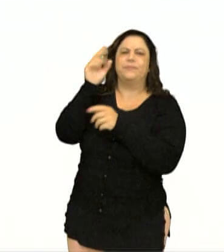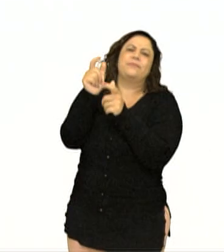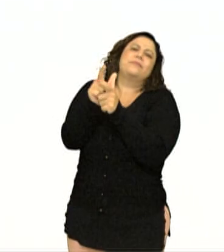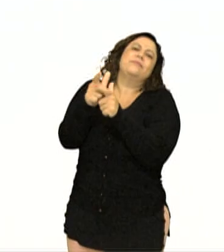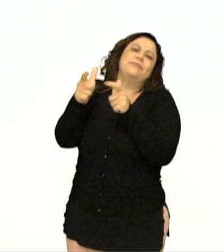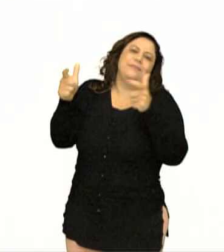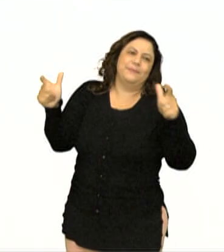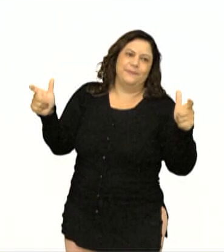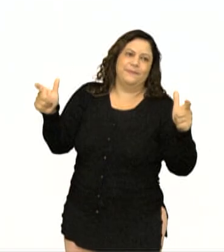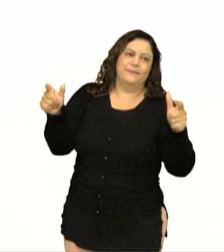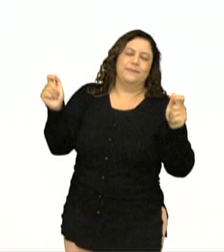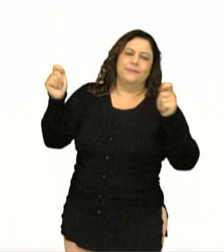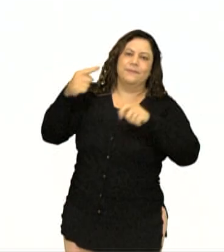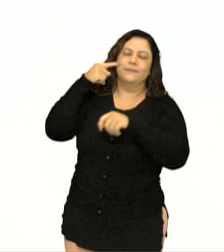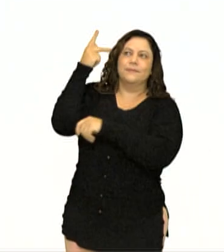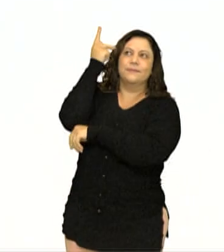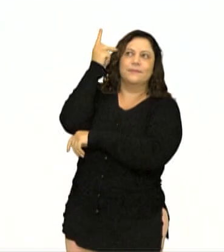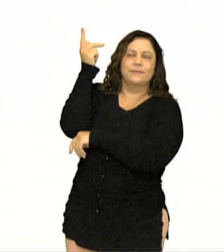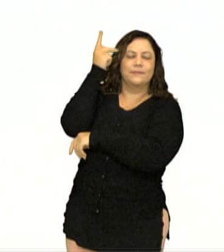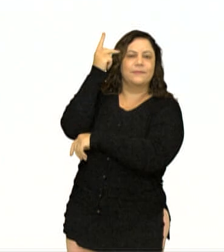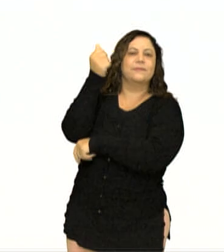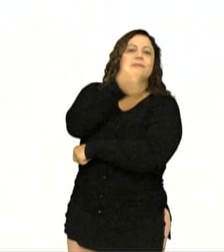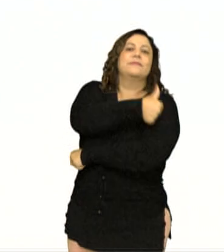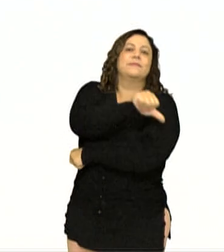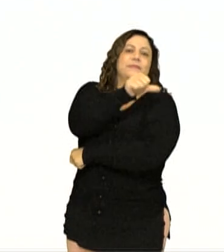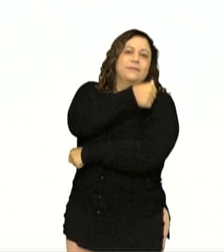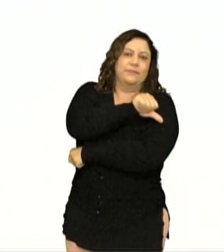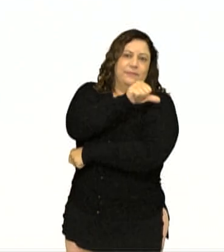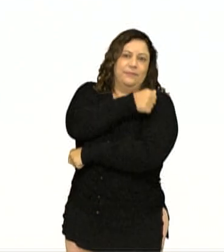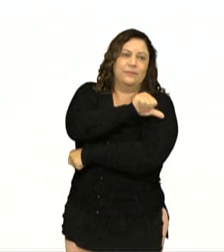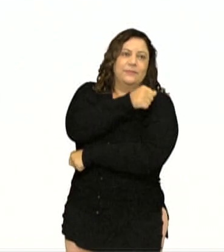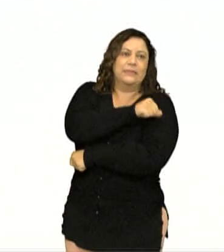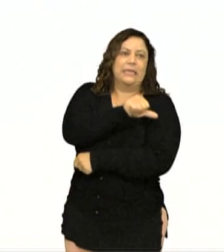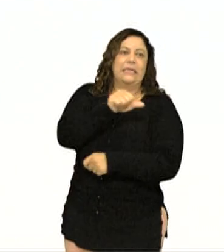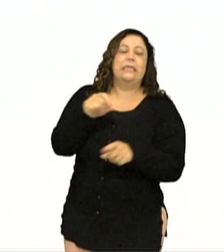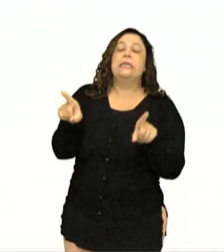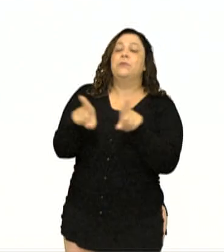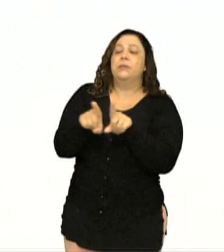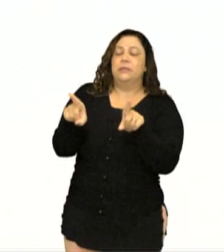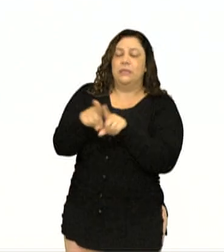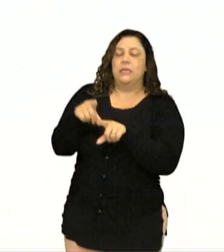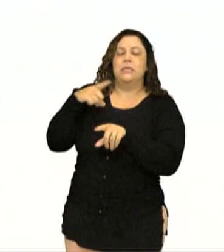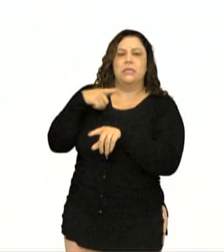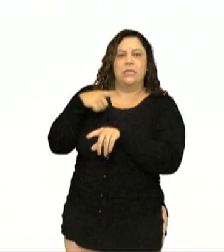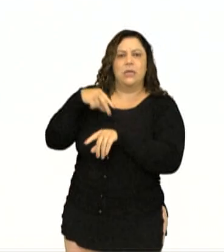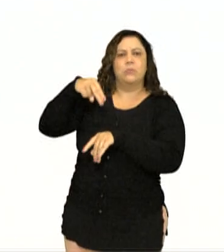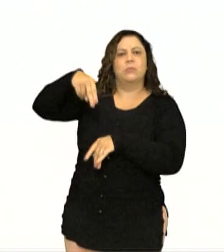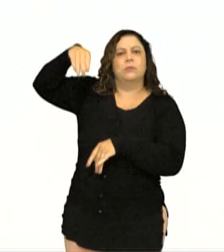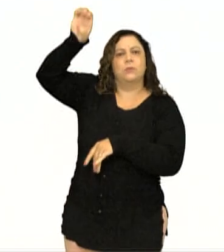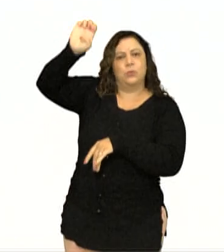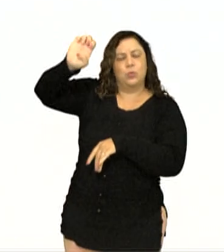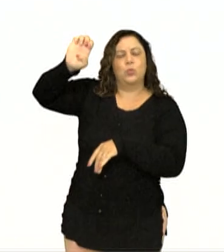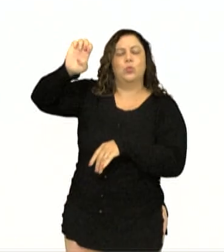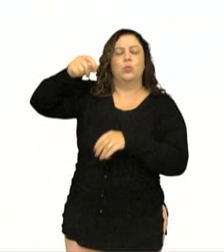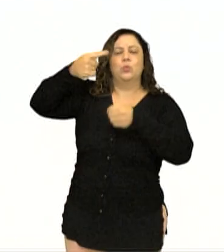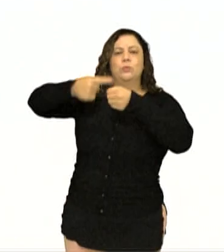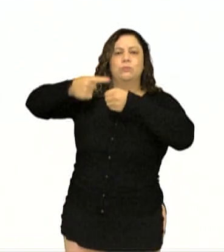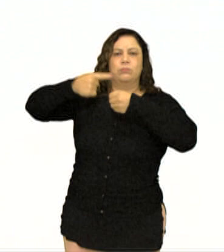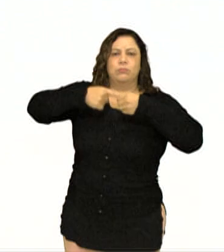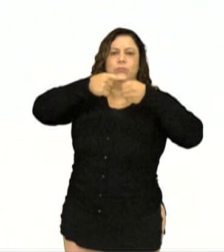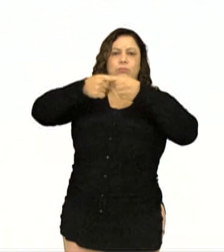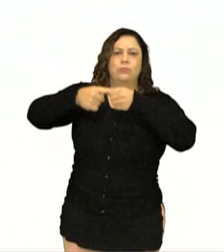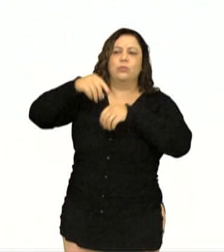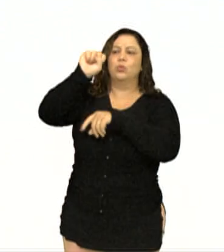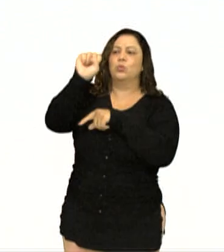maiores regiões metropolitanas, São Paulo e Rio de Janeiro, mas nós temos também em cidades do Nordeste, regiões metropolitanas,